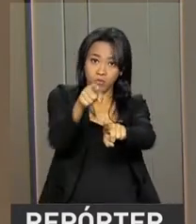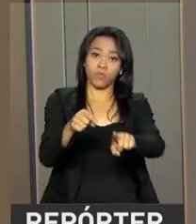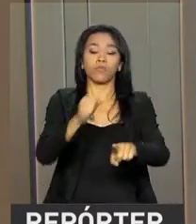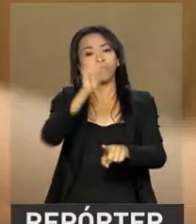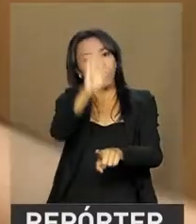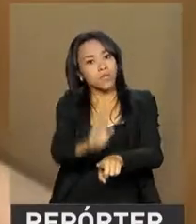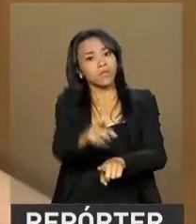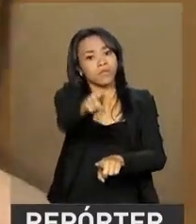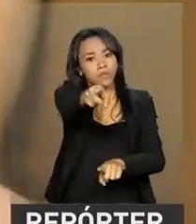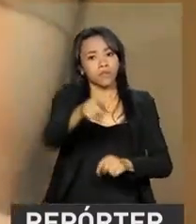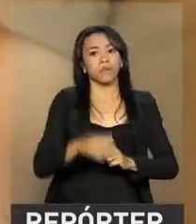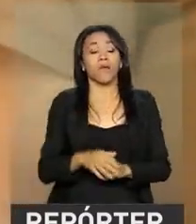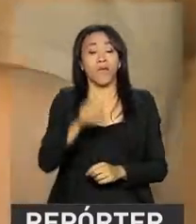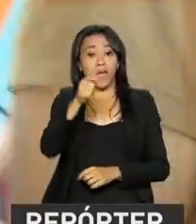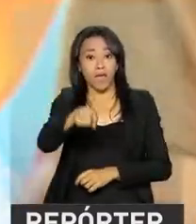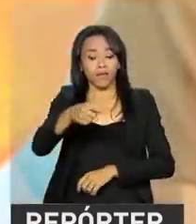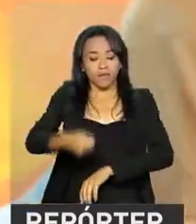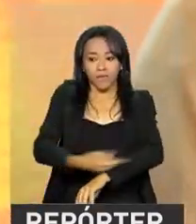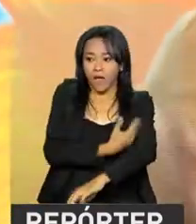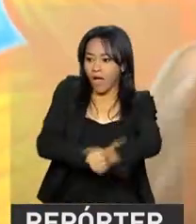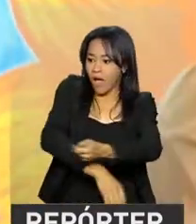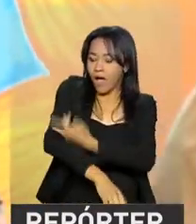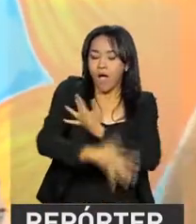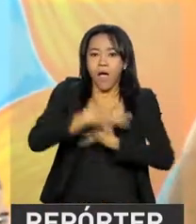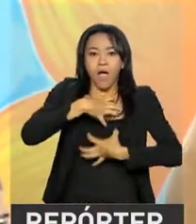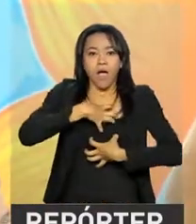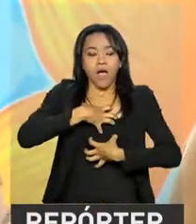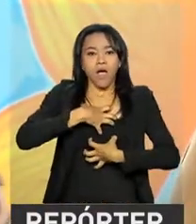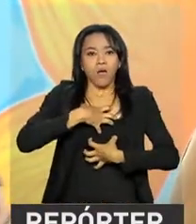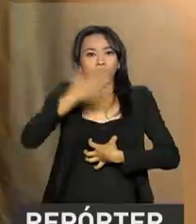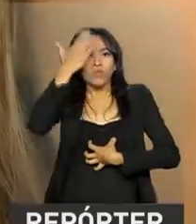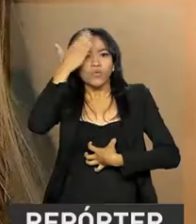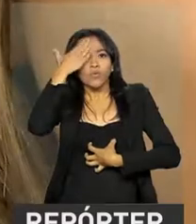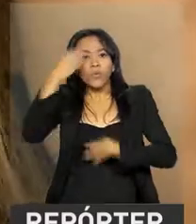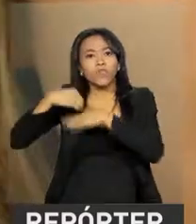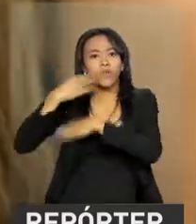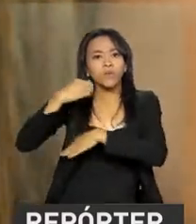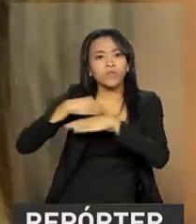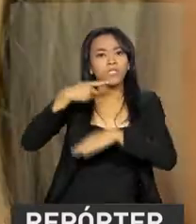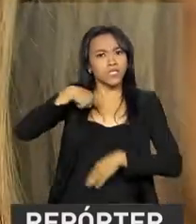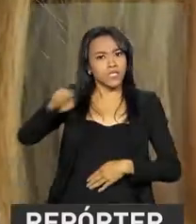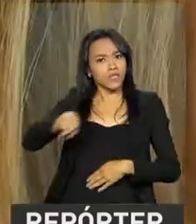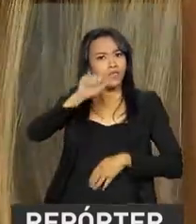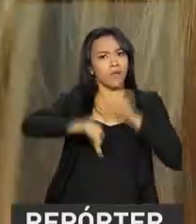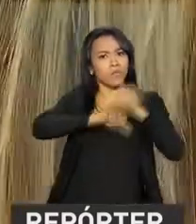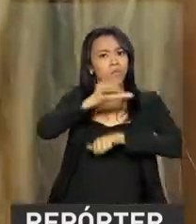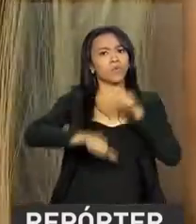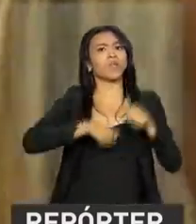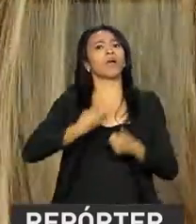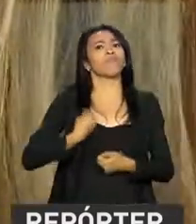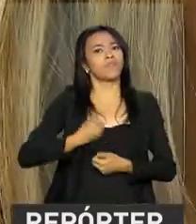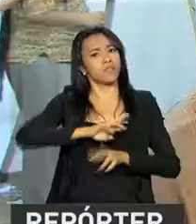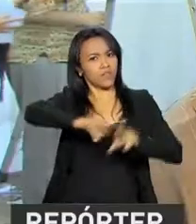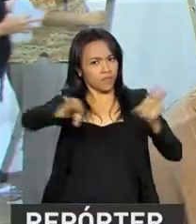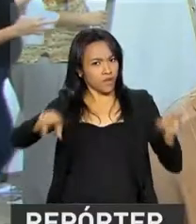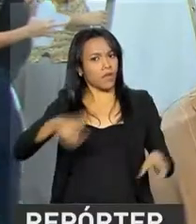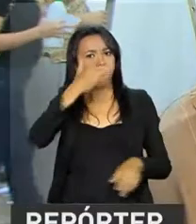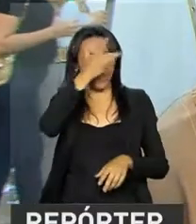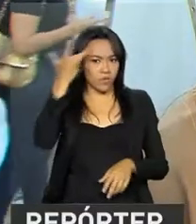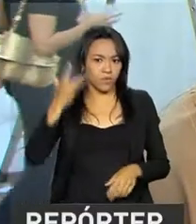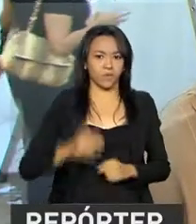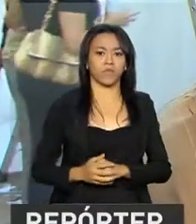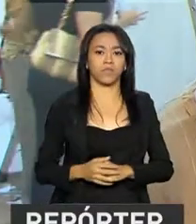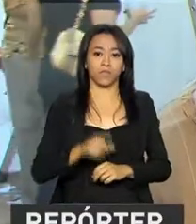país a melissa se emocionou quando soube da notícia e disse que essa ação vai mudar a vida de muitas pessoas durante